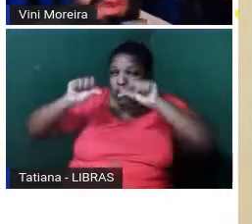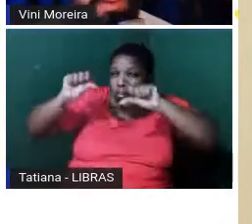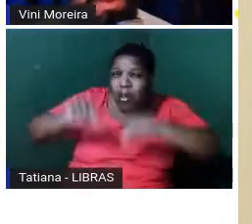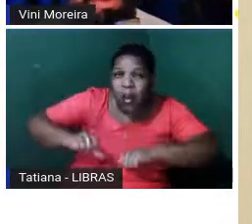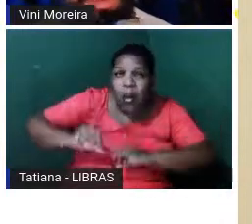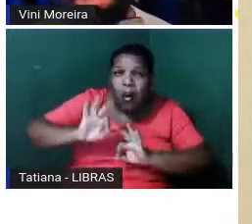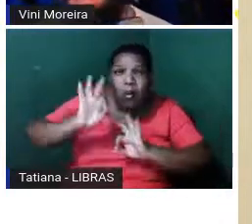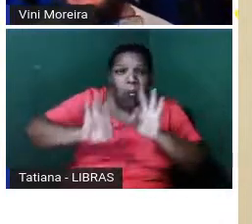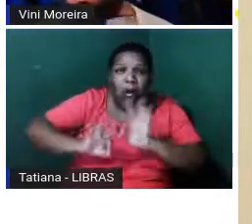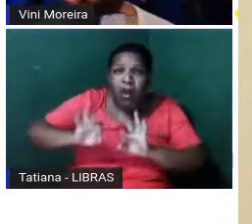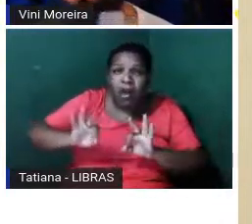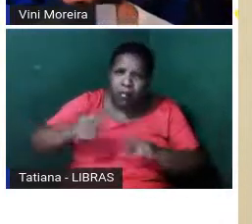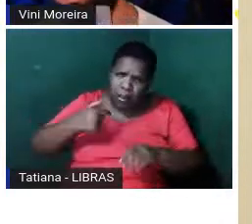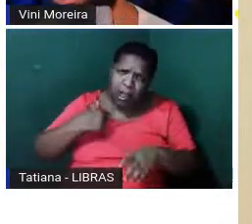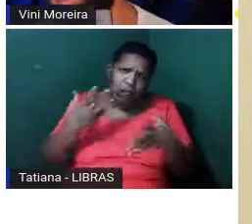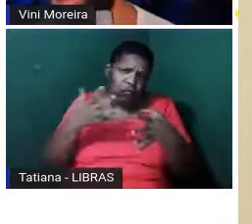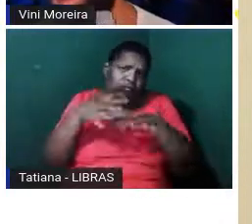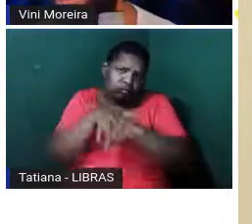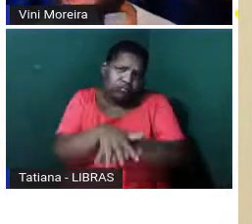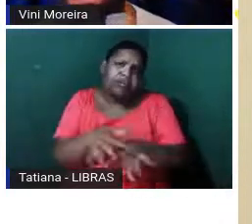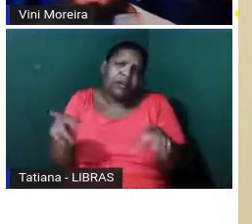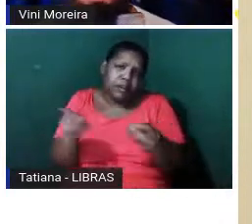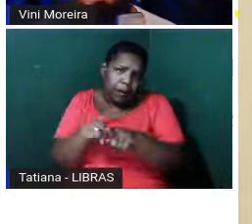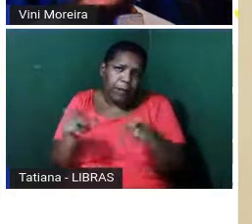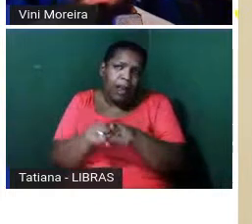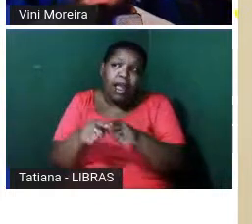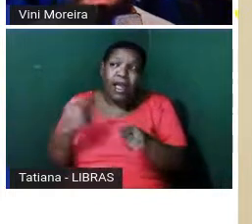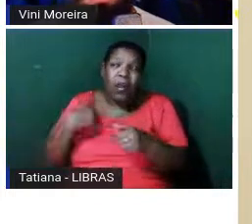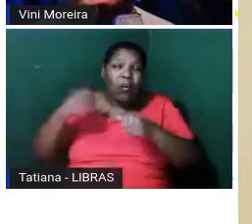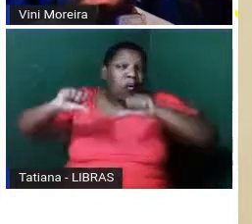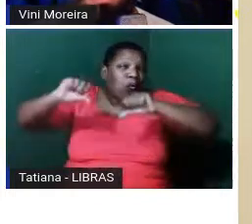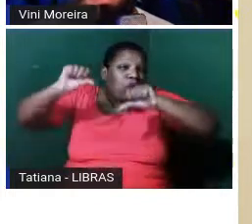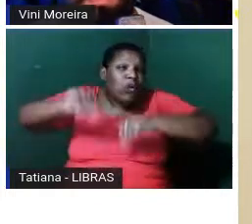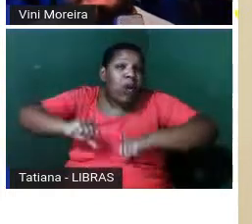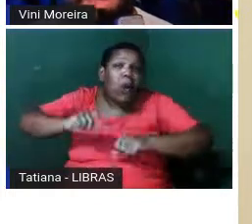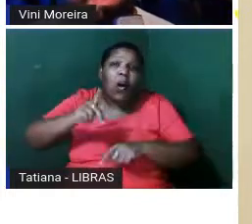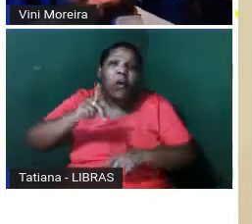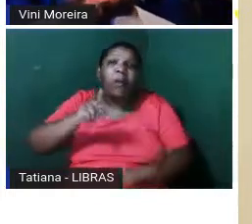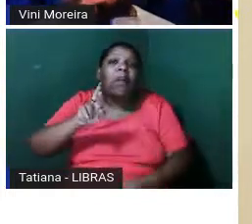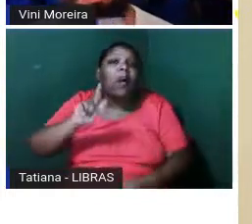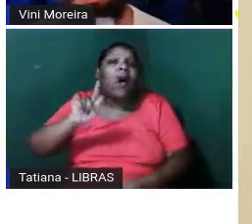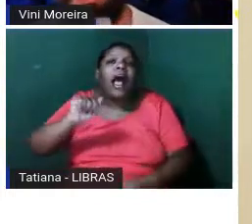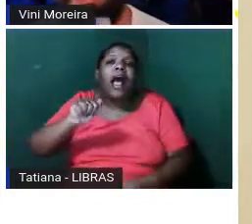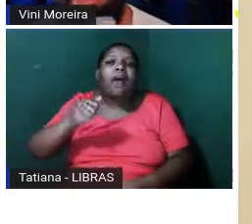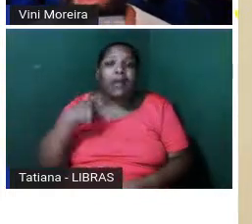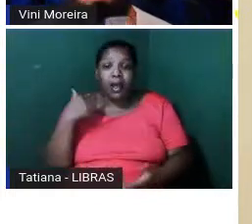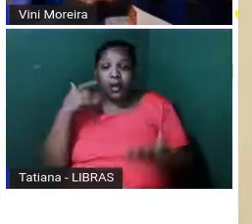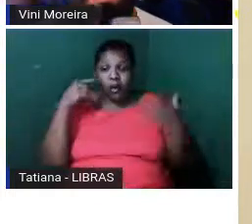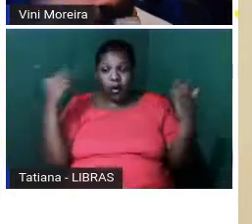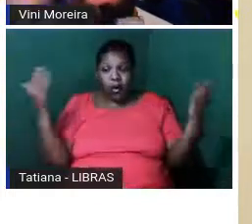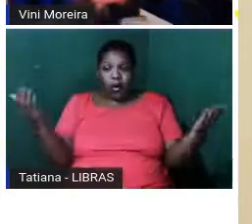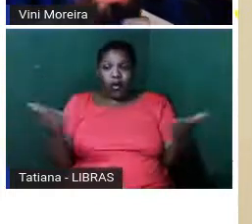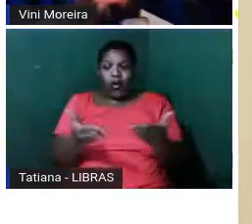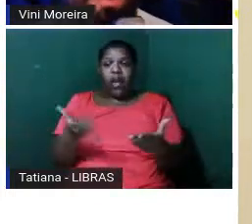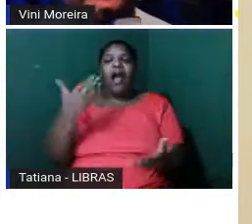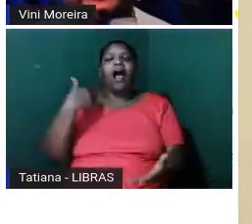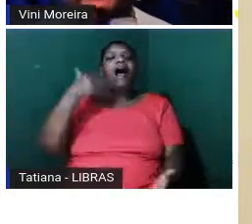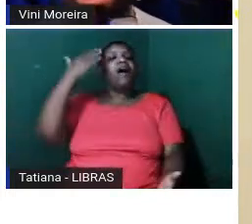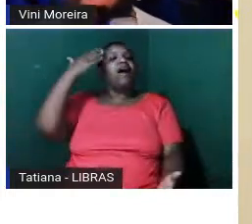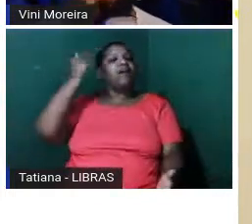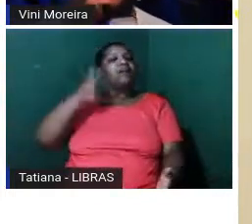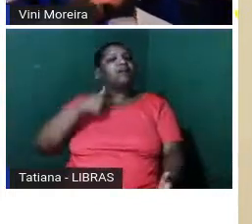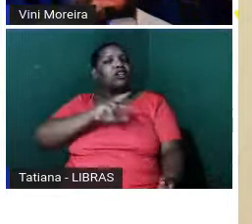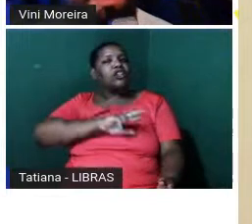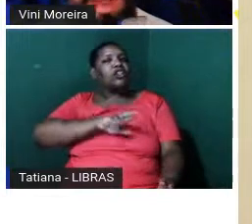possíveis eu incluí incluso comecei com os piores frangos para hoje eu saber me